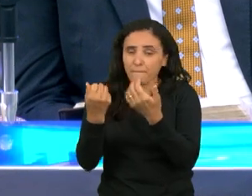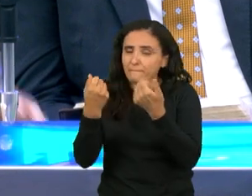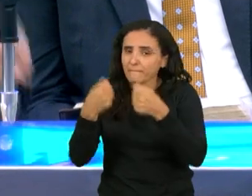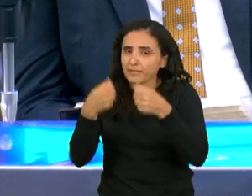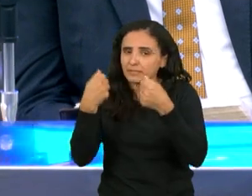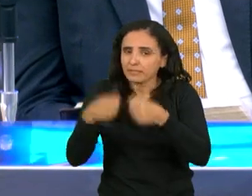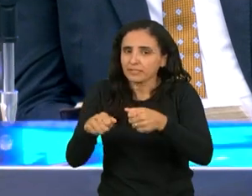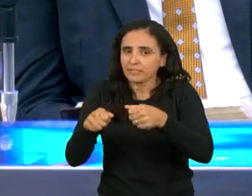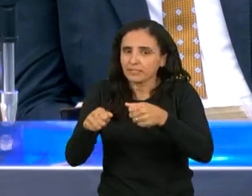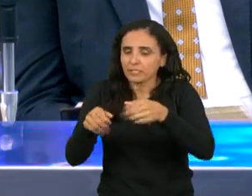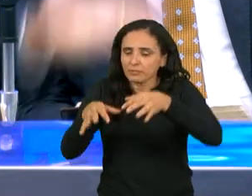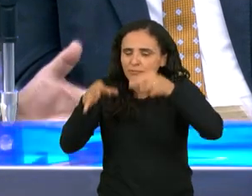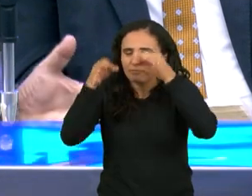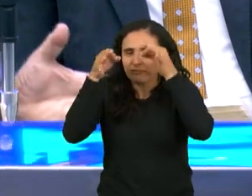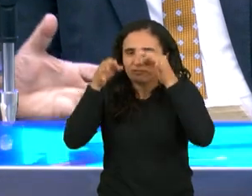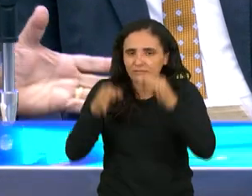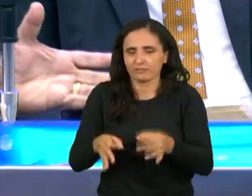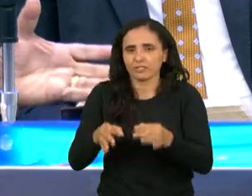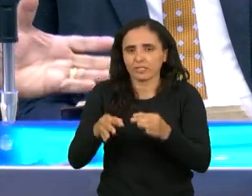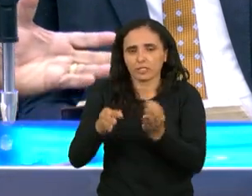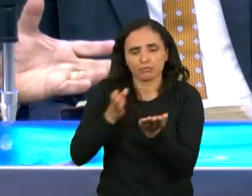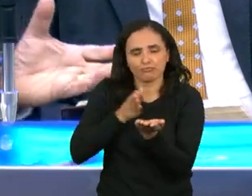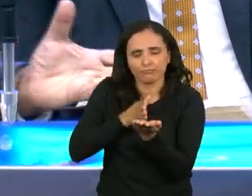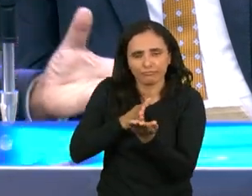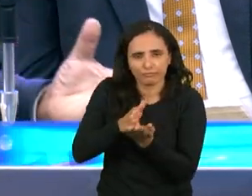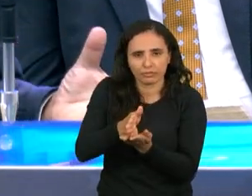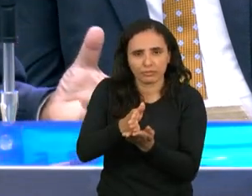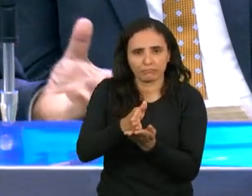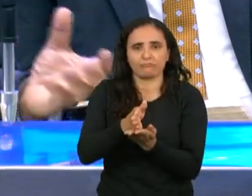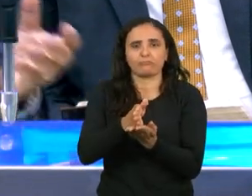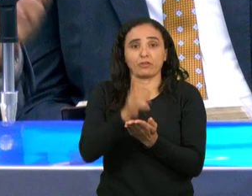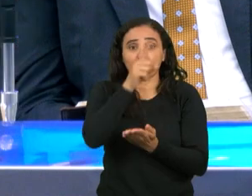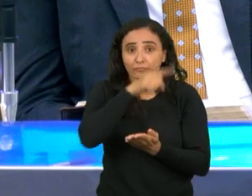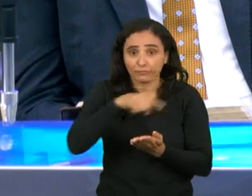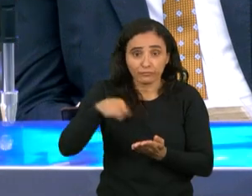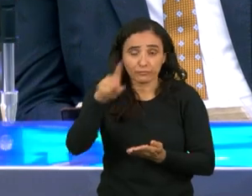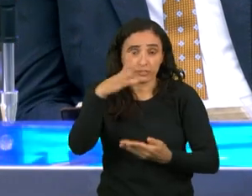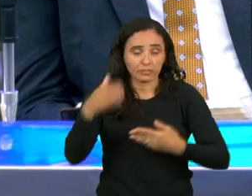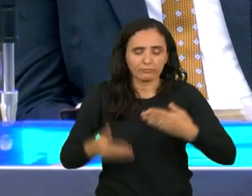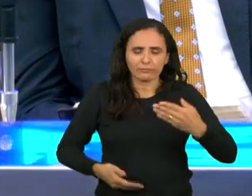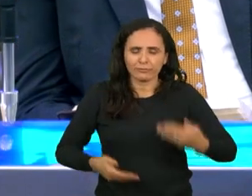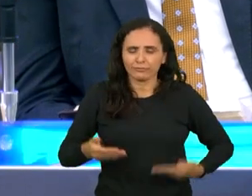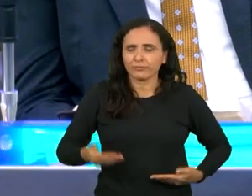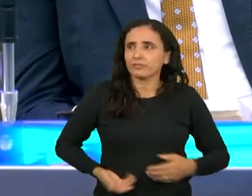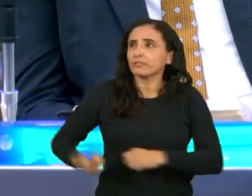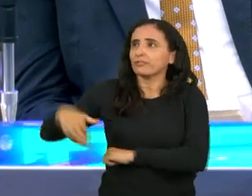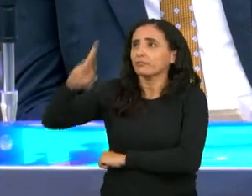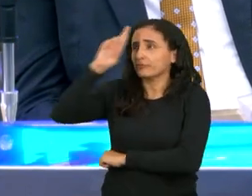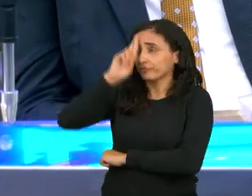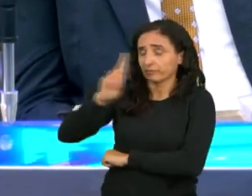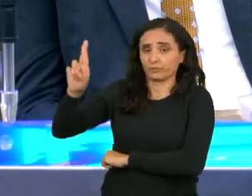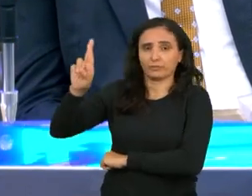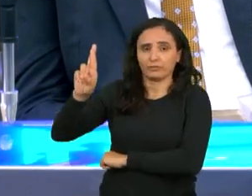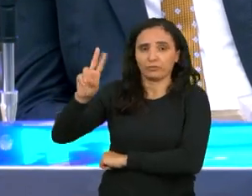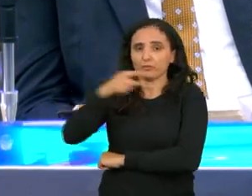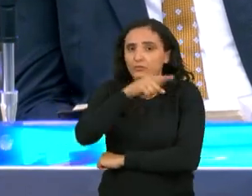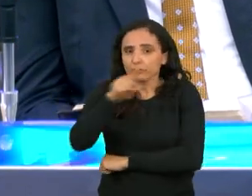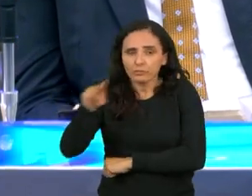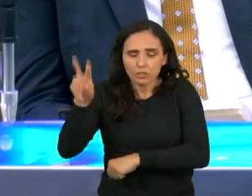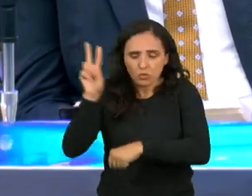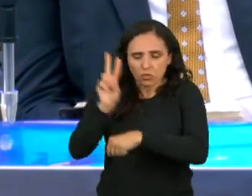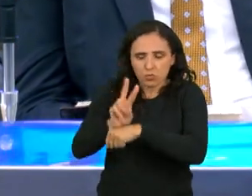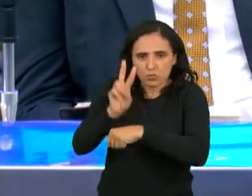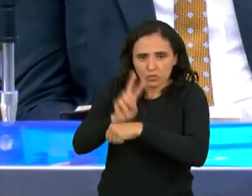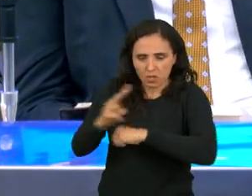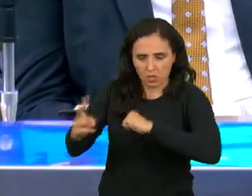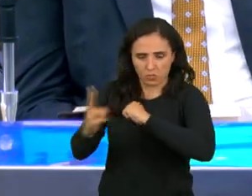eu falei aqui em um estudo anterior de que a nossa casa é ir à igreja de Deus amém o nosso